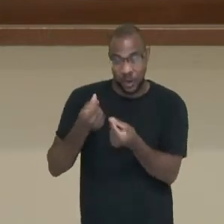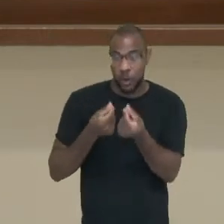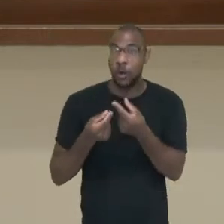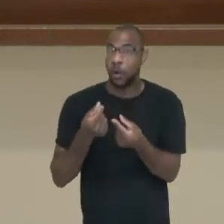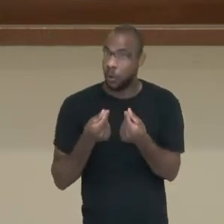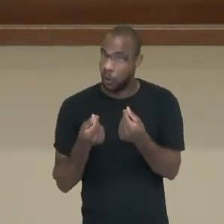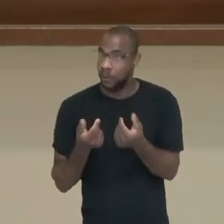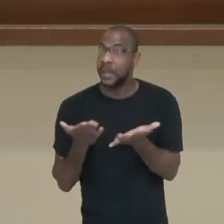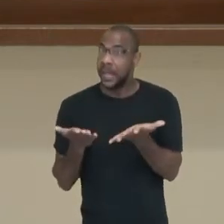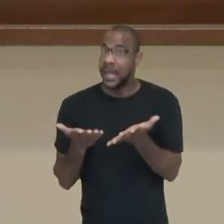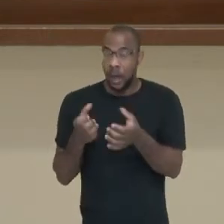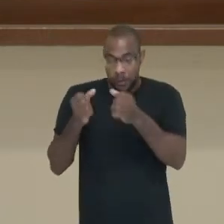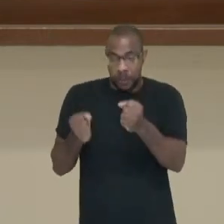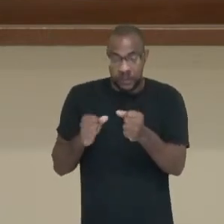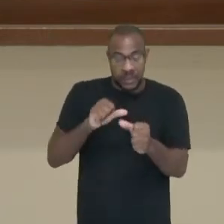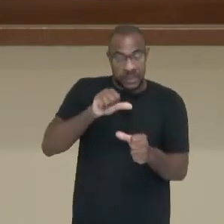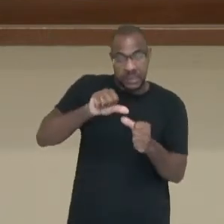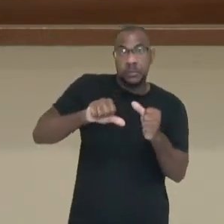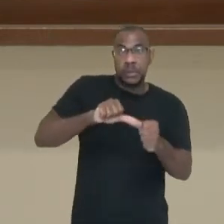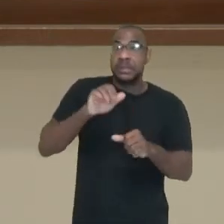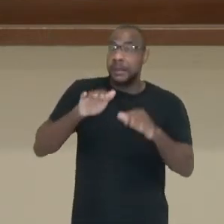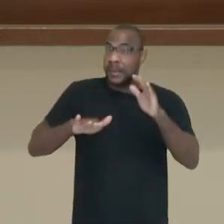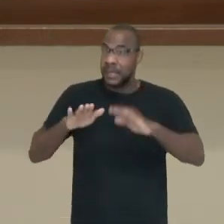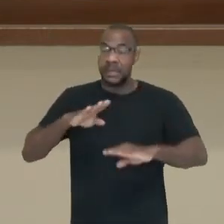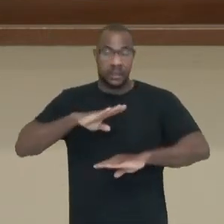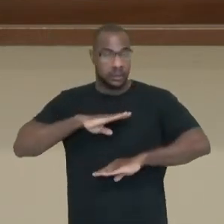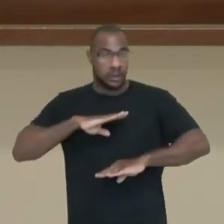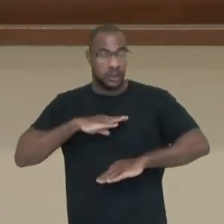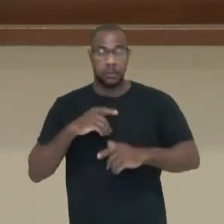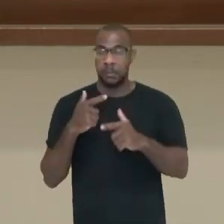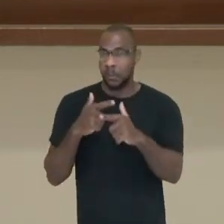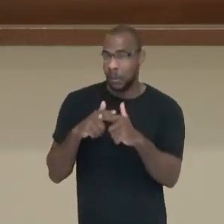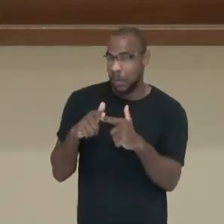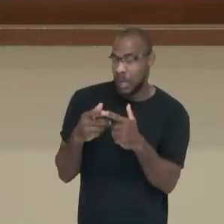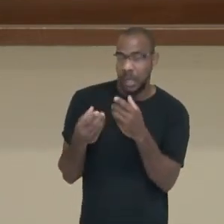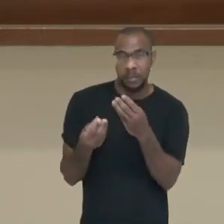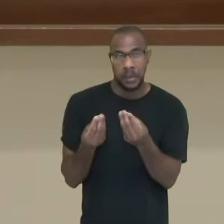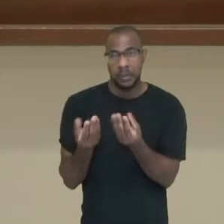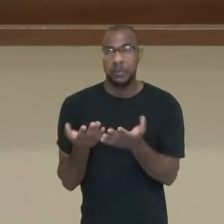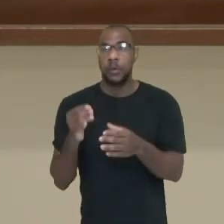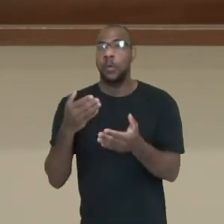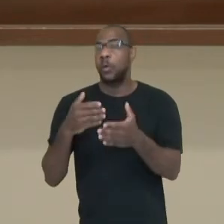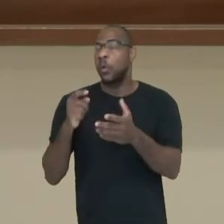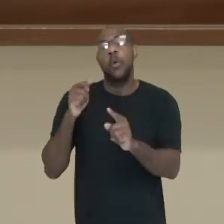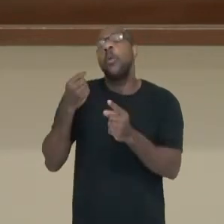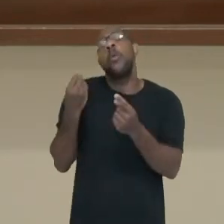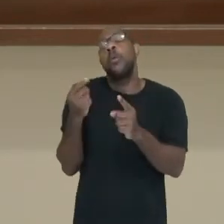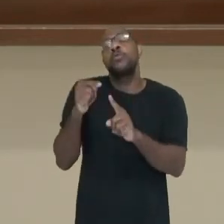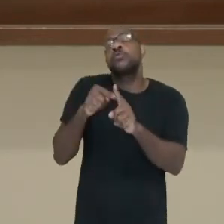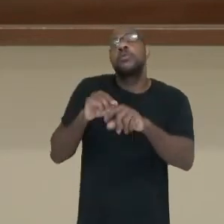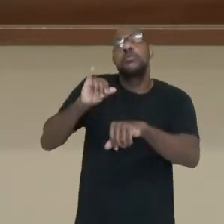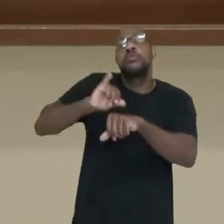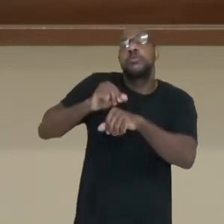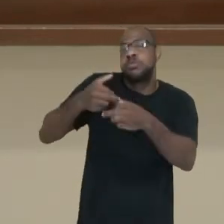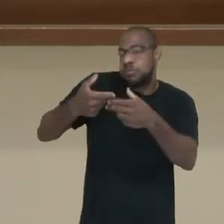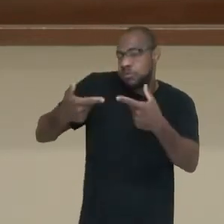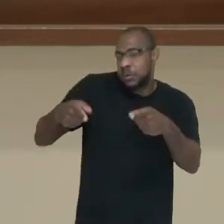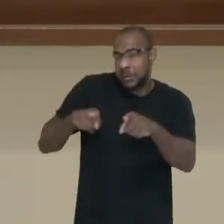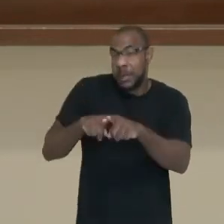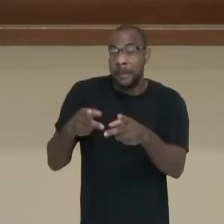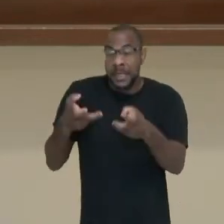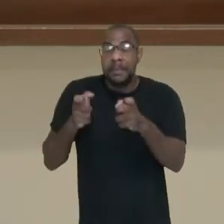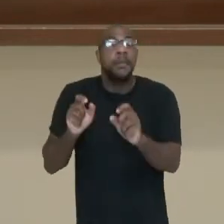poder transitório, dependendo da situação, do problema ou do tipo de produto, do que outro. E aí nós percebemos